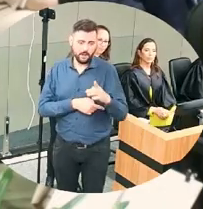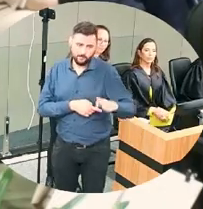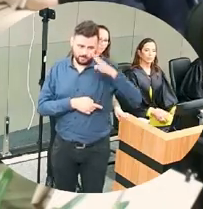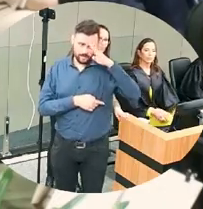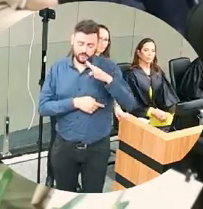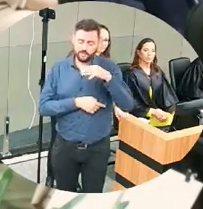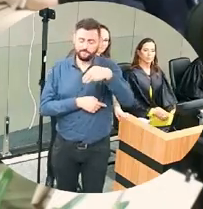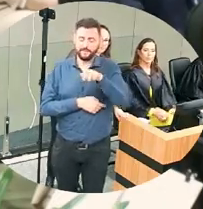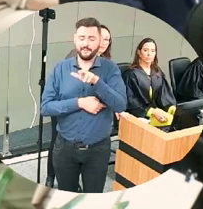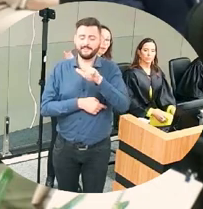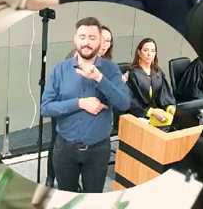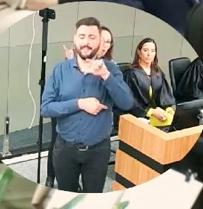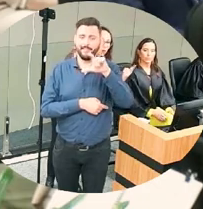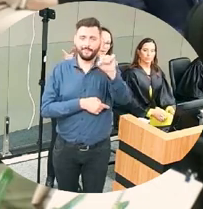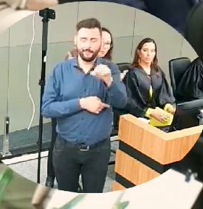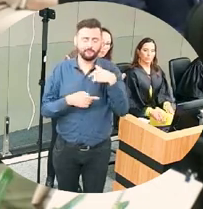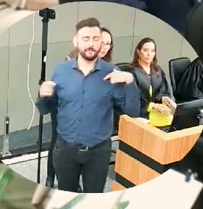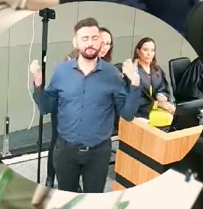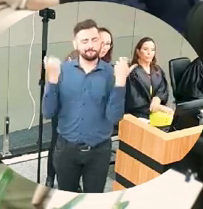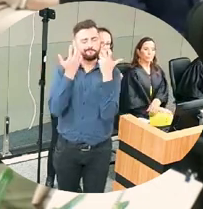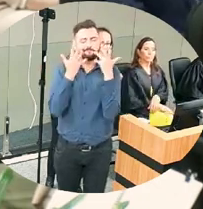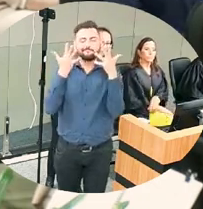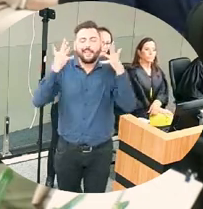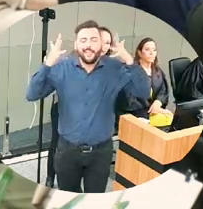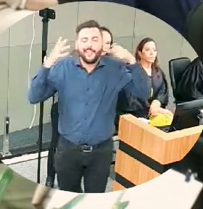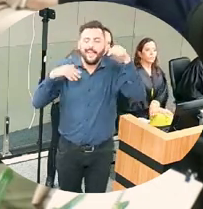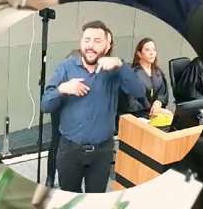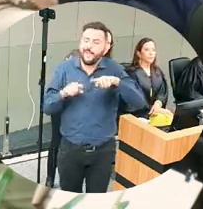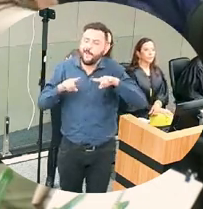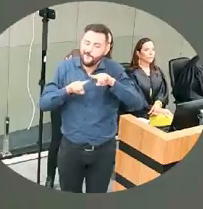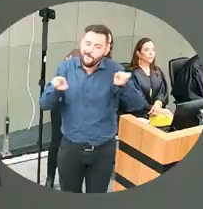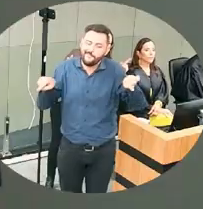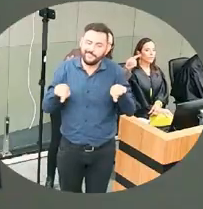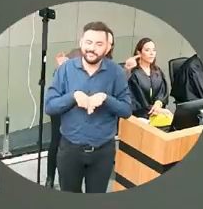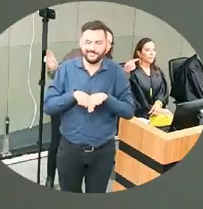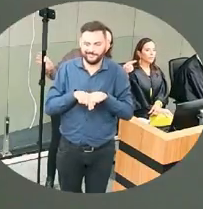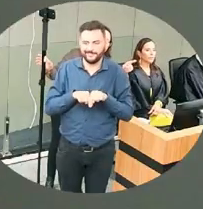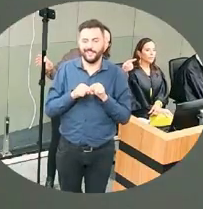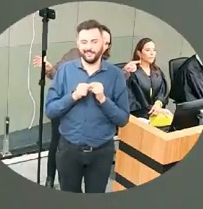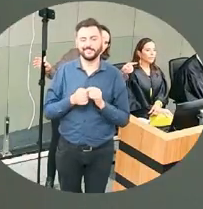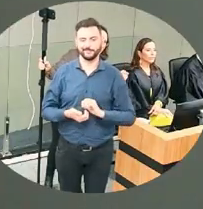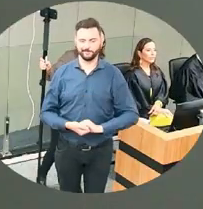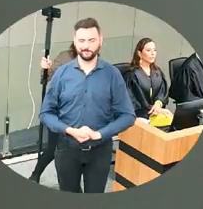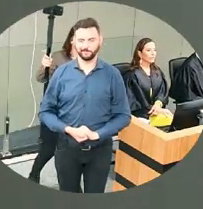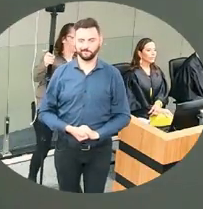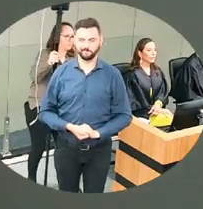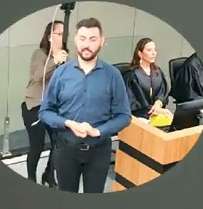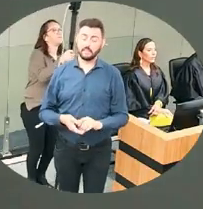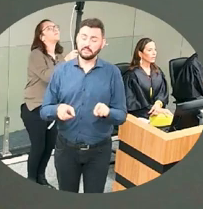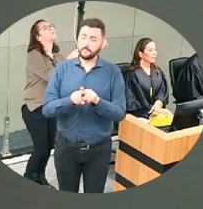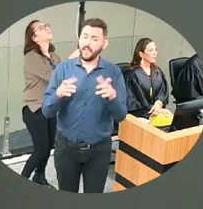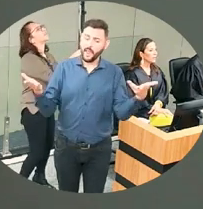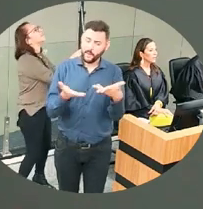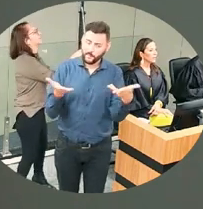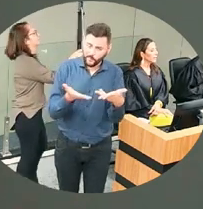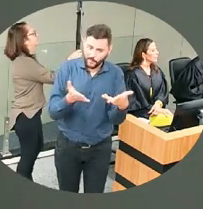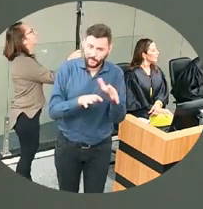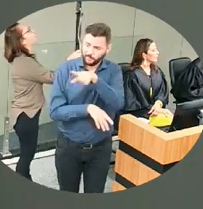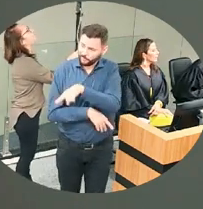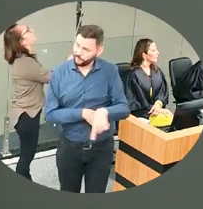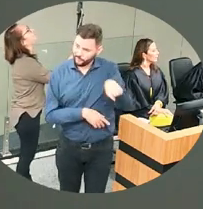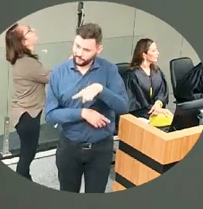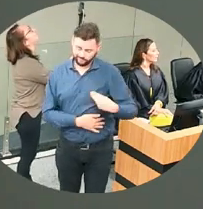Marcelo Menezes e que abrilhantou esta sessão solene solicitamos aos presentes a